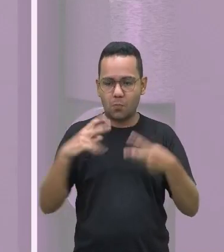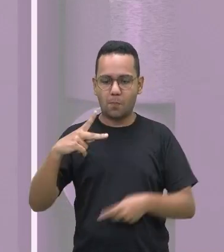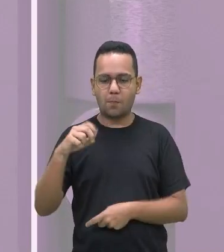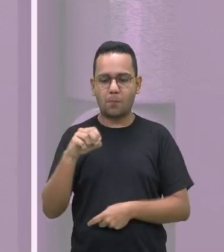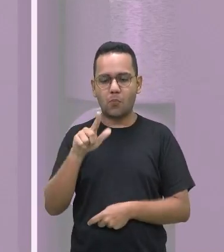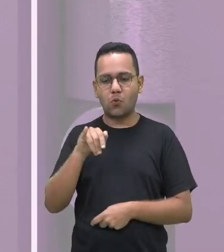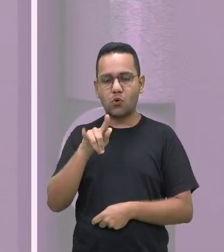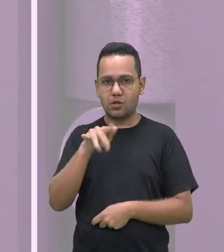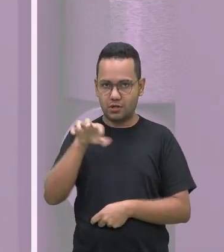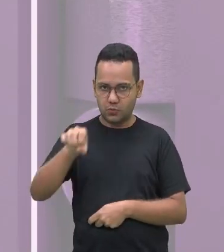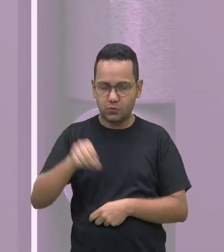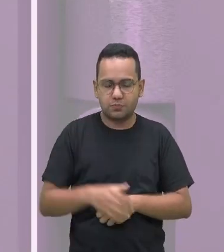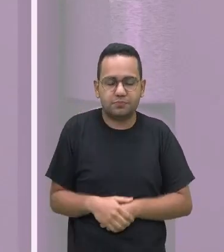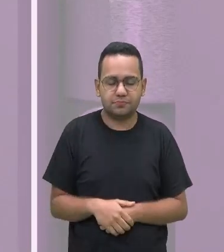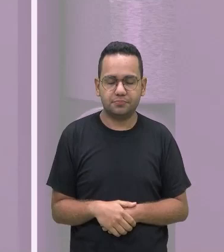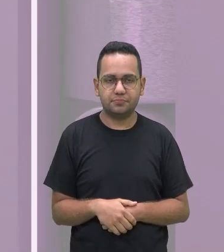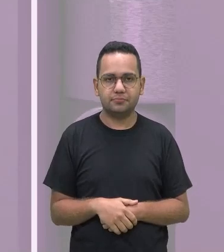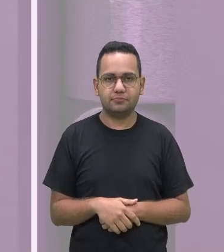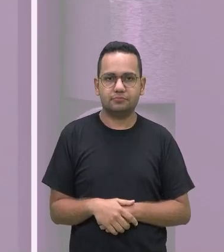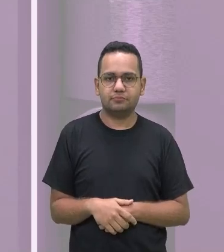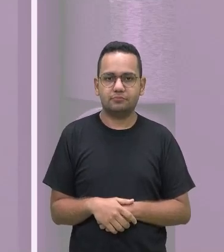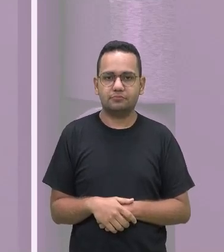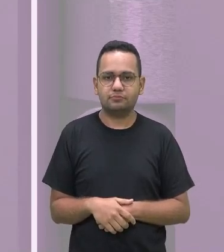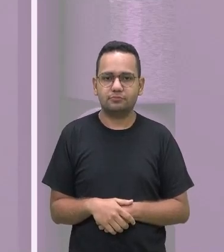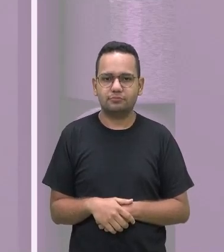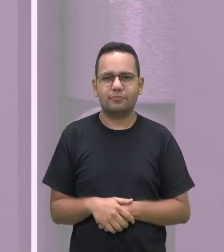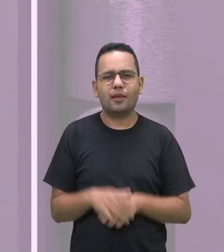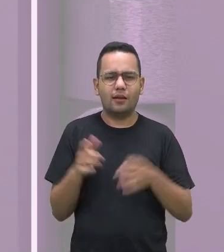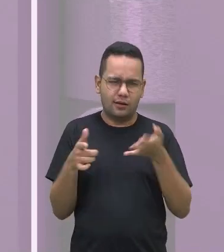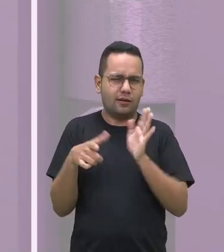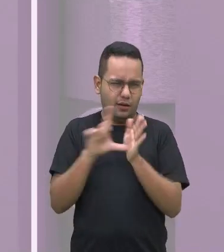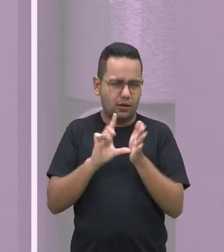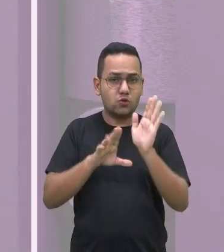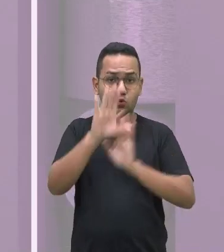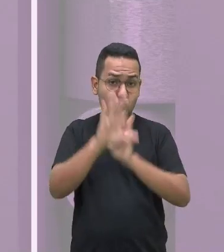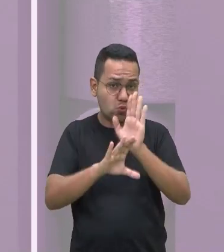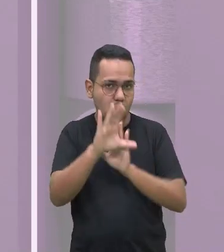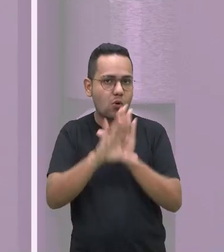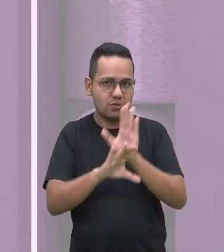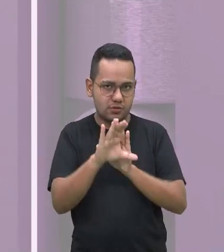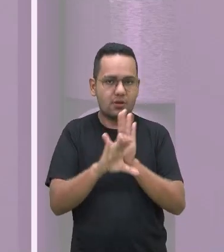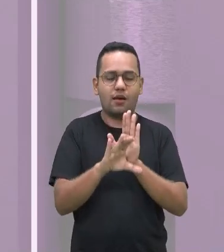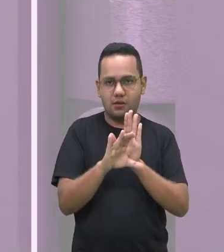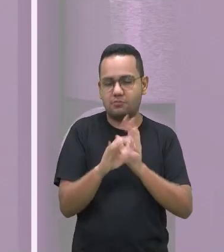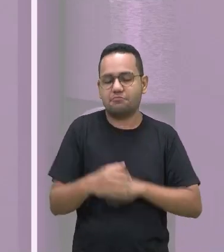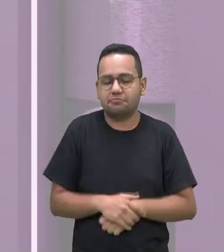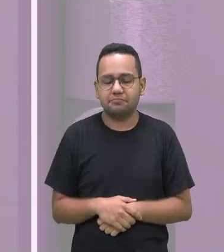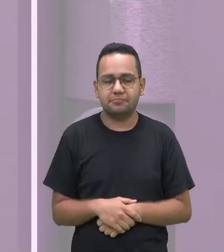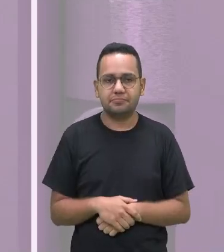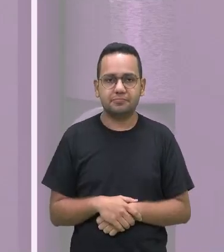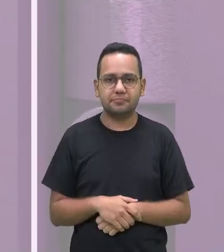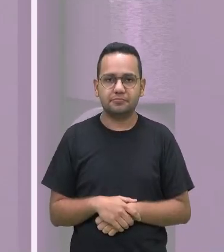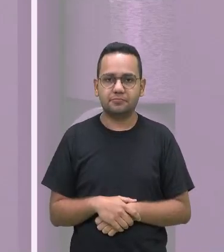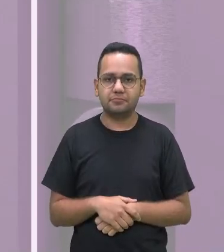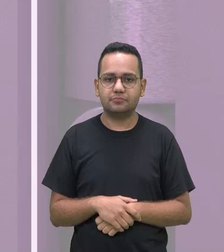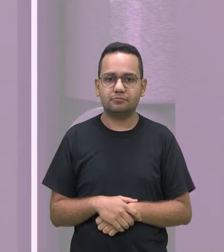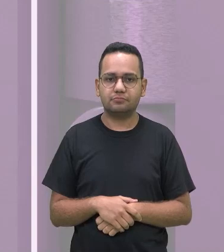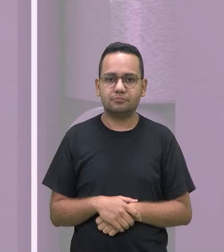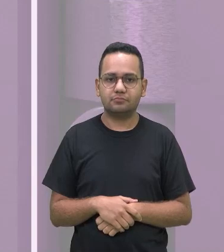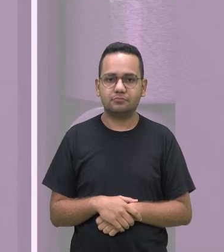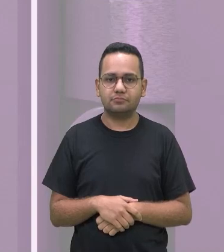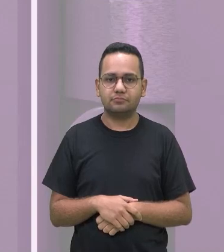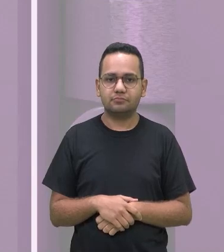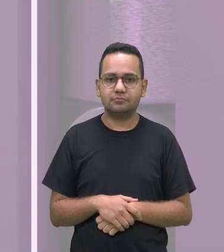de conhecimento, mas antes aí de lermos o que é polígono, de entendermos e avançar nesse conteúdo, eu quero dizer